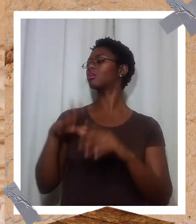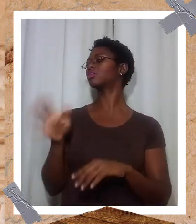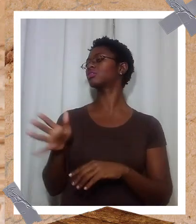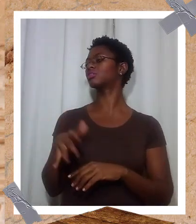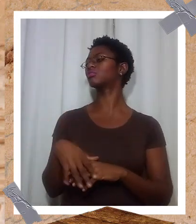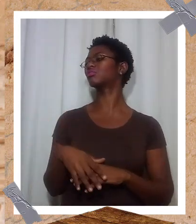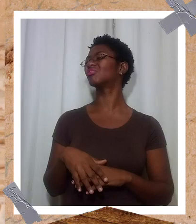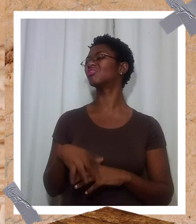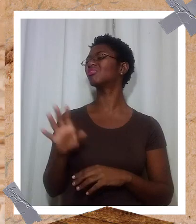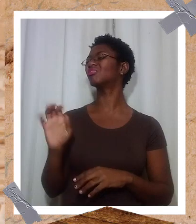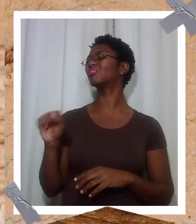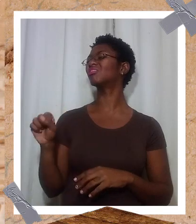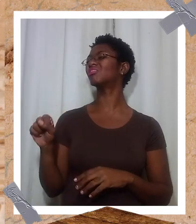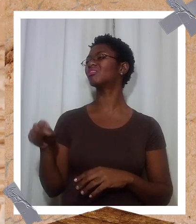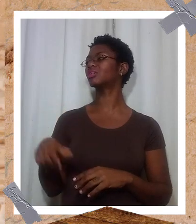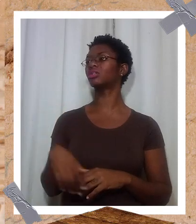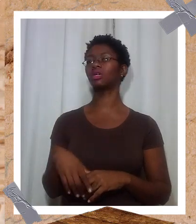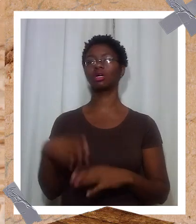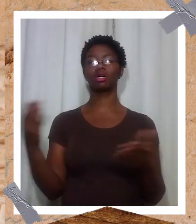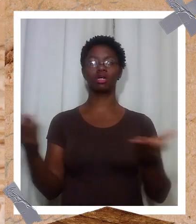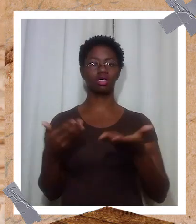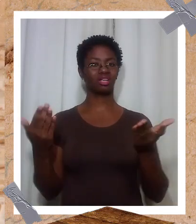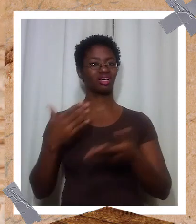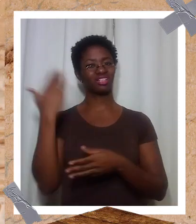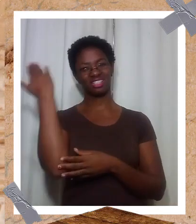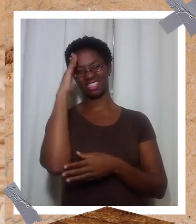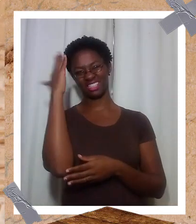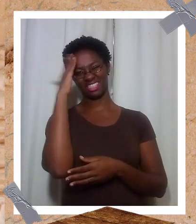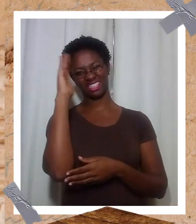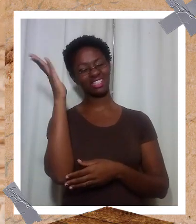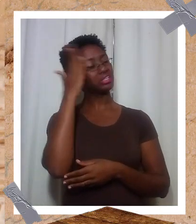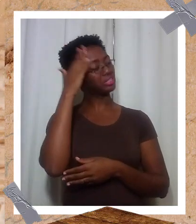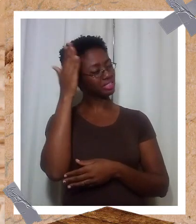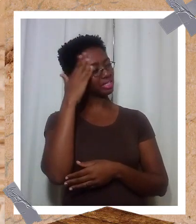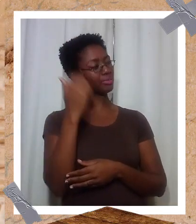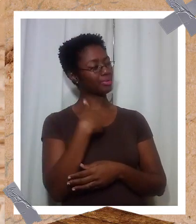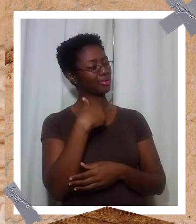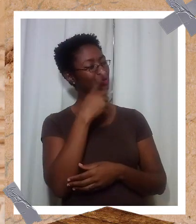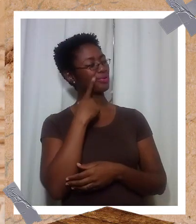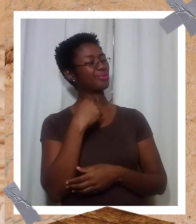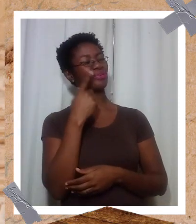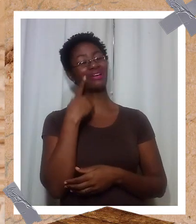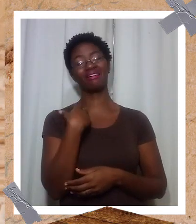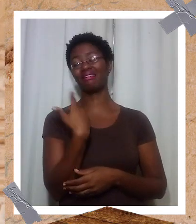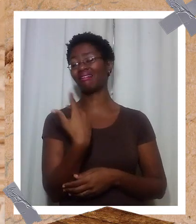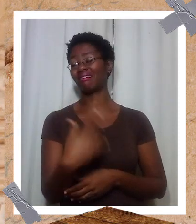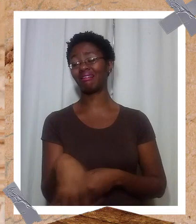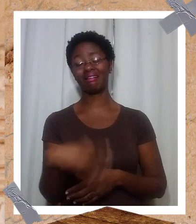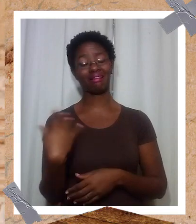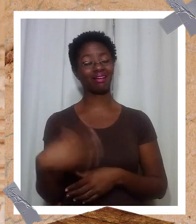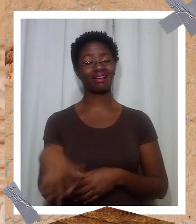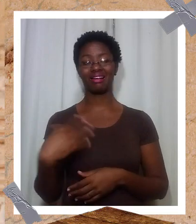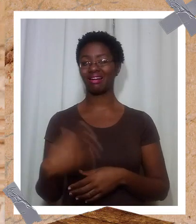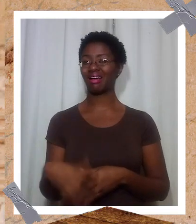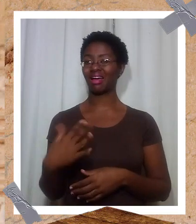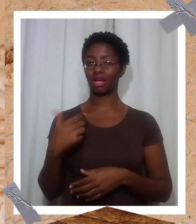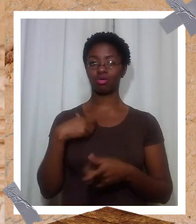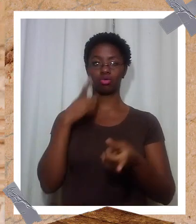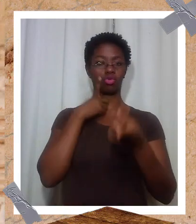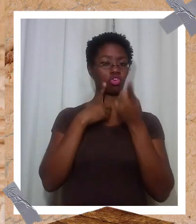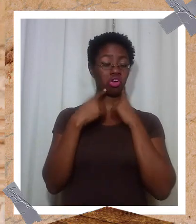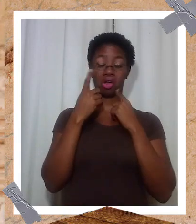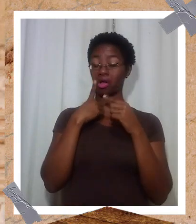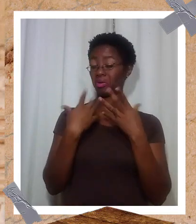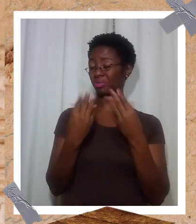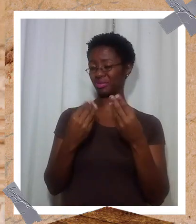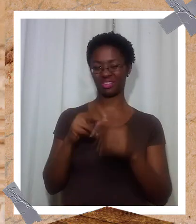Nem deu muita ideia. Agora eu entendi porque que ela estava plantando isso para mim. Eu sabia que eu ia chorar, cara. Porque surpresa. Eu sou um chorão